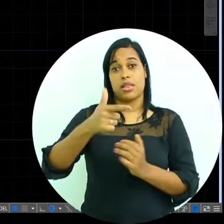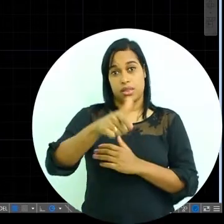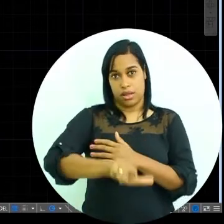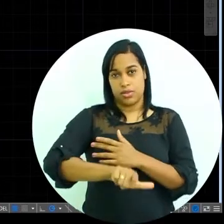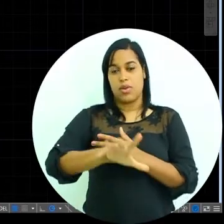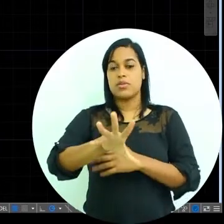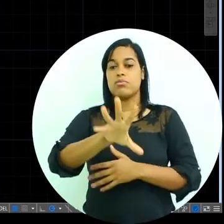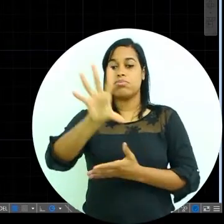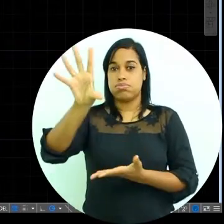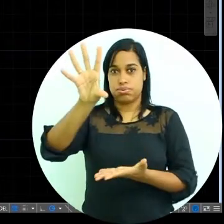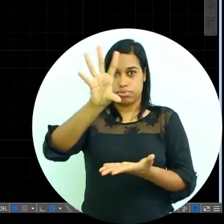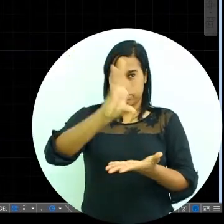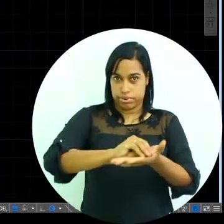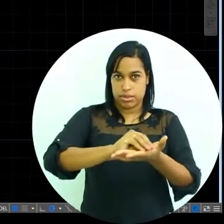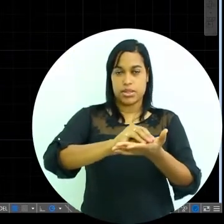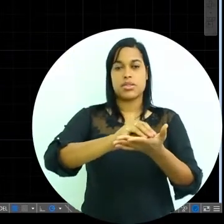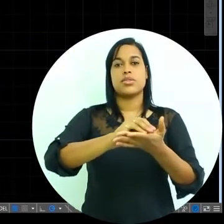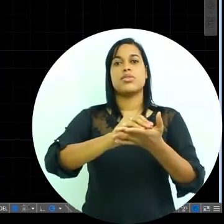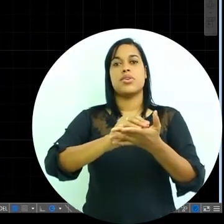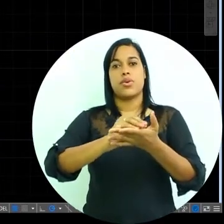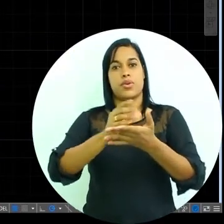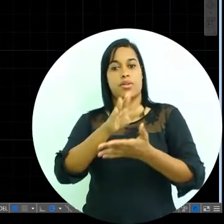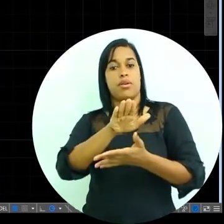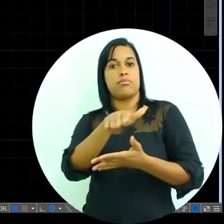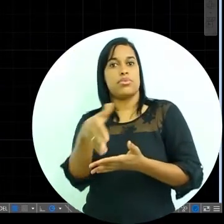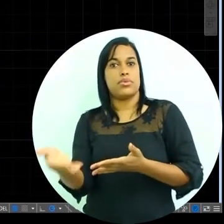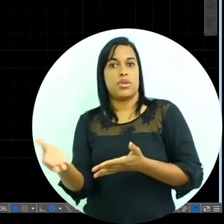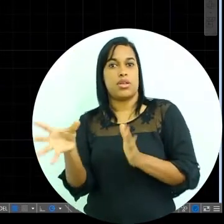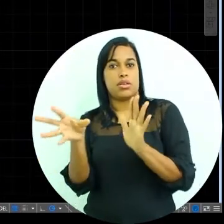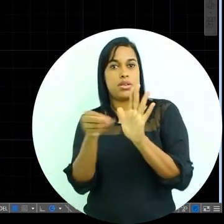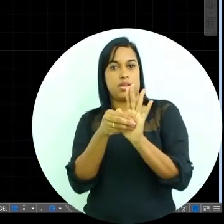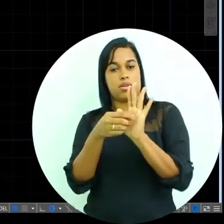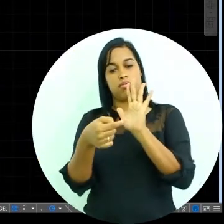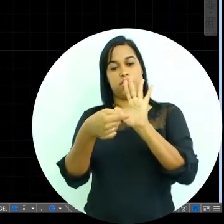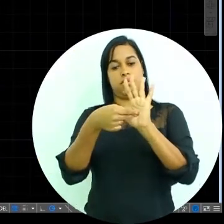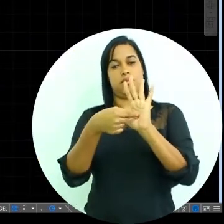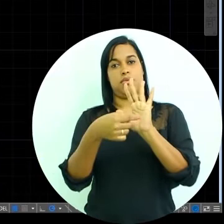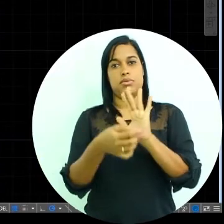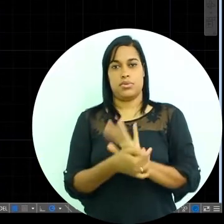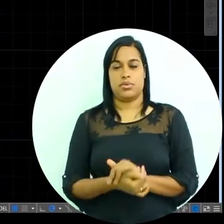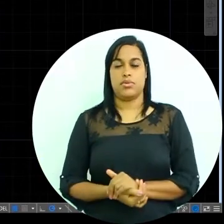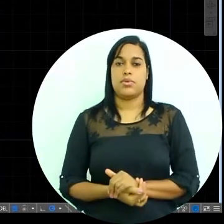Clicando em Enter, seleciona o retângulo externo e clicar dentro.